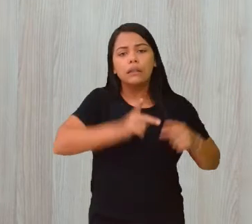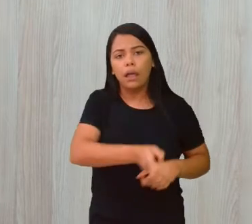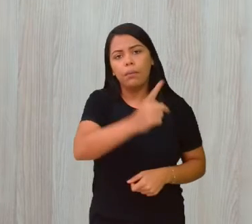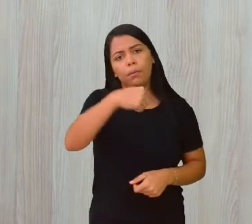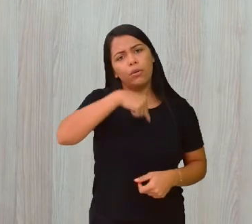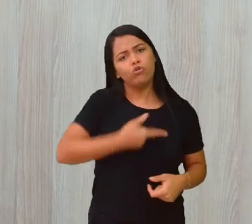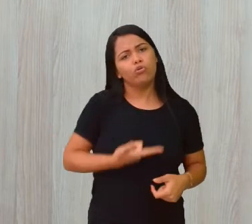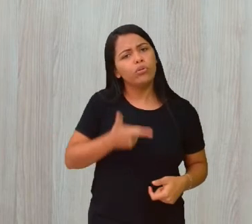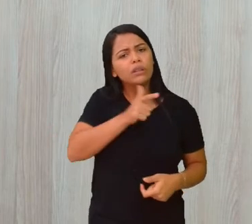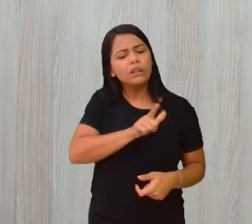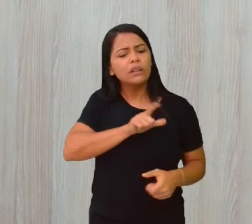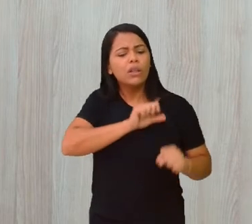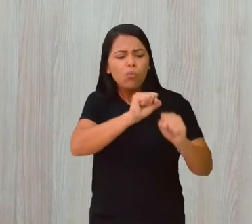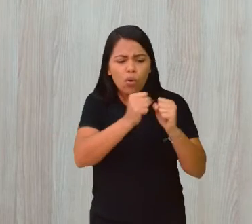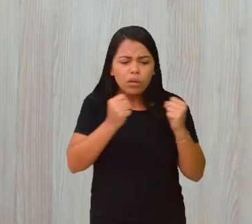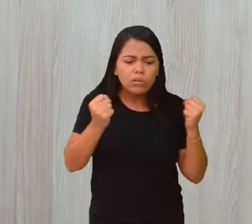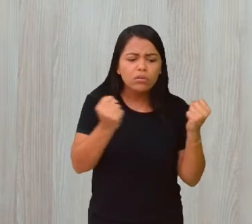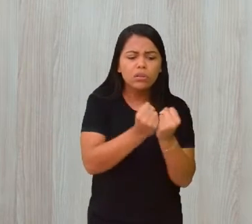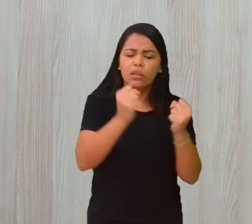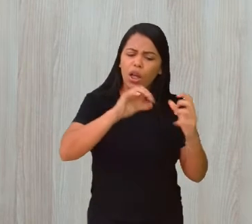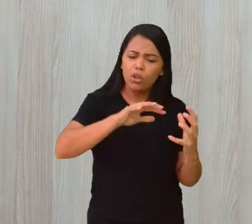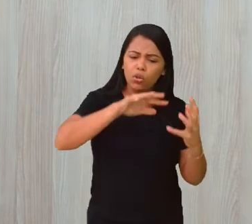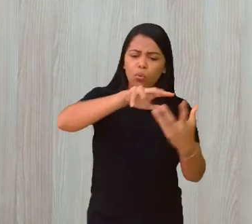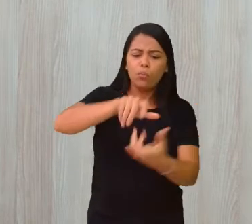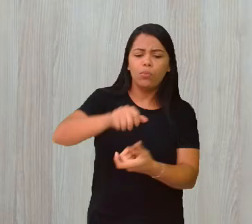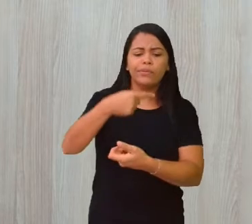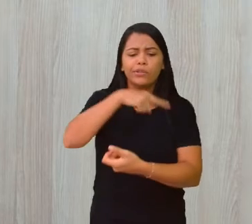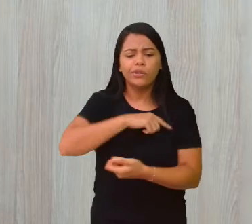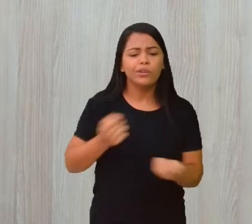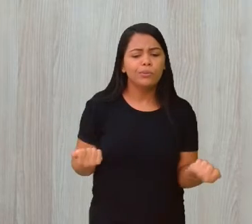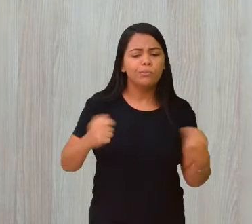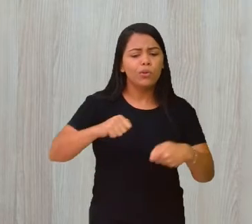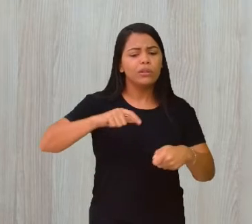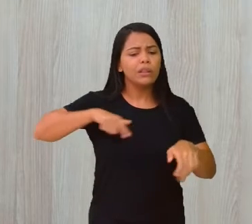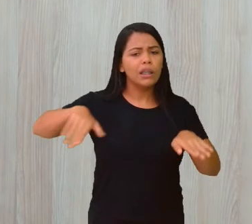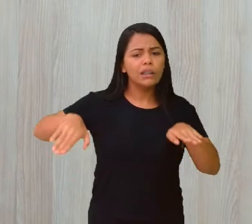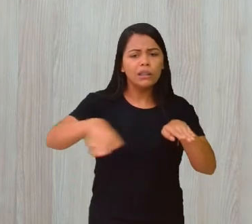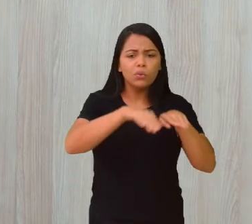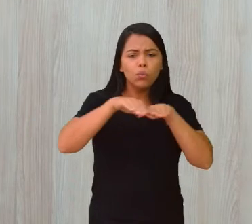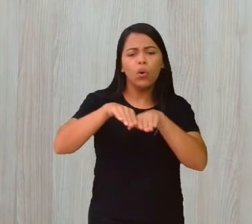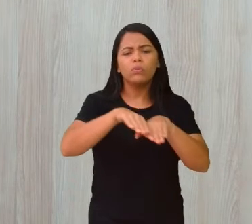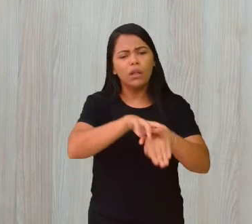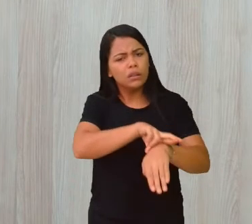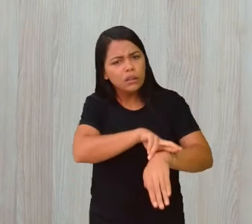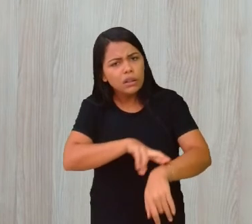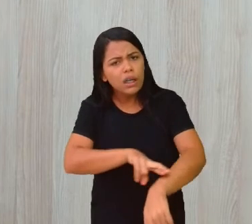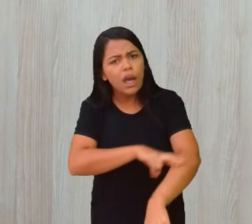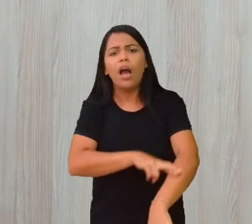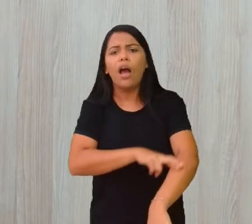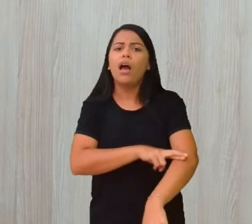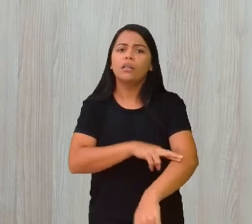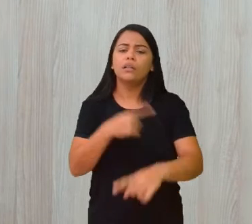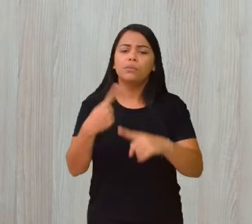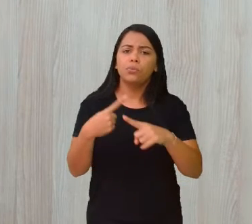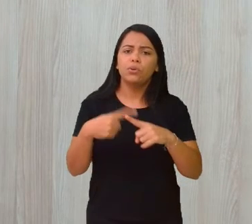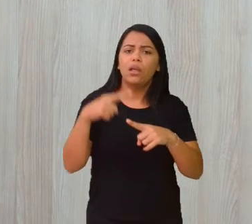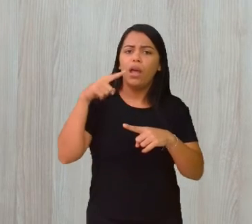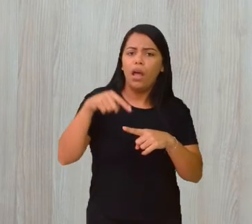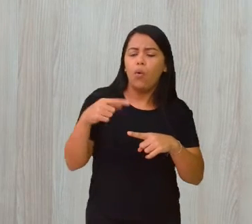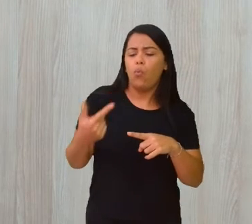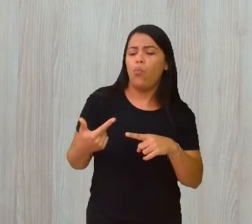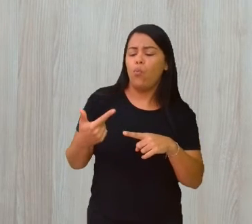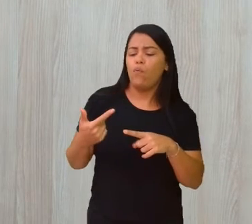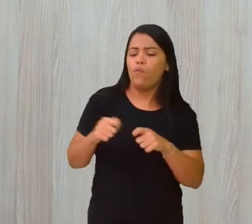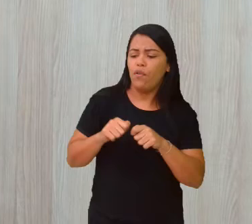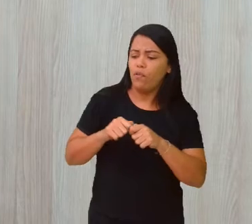chegar numa sociedade, né, chegar num mundo onde a gente possa ter uma igualdade racial, né? Que se foi construído esse